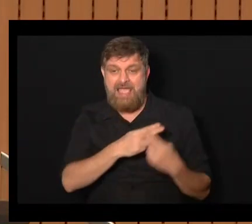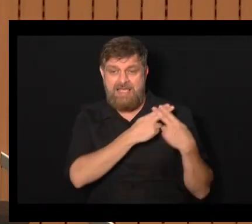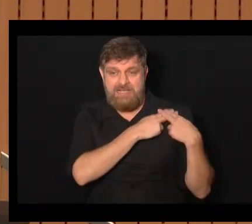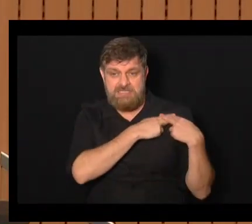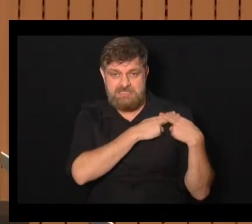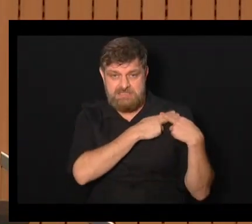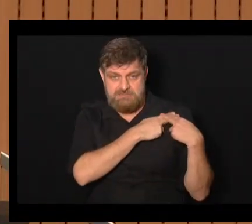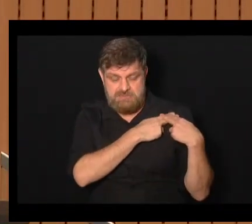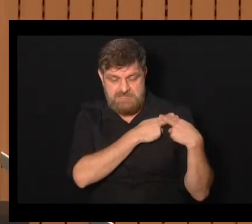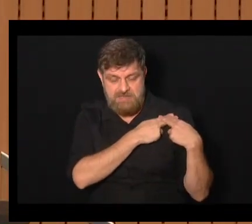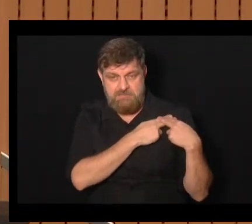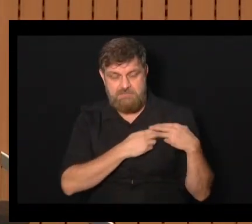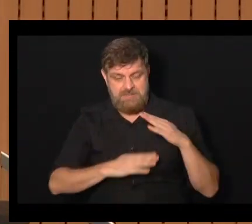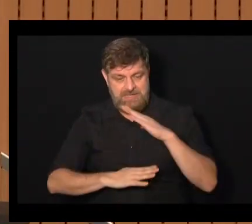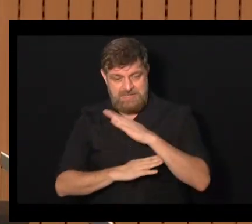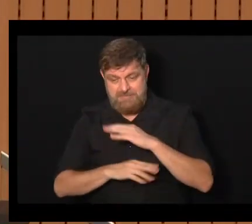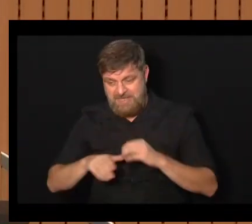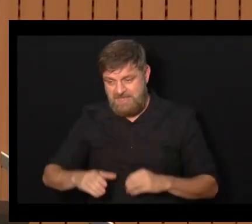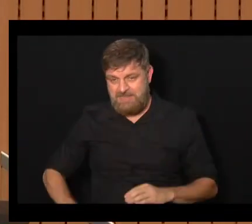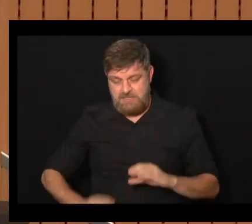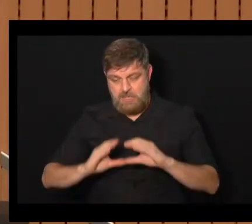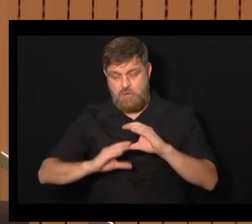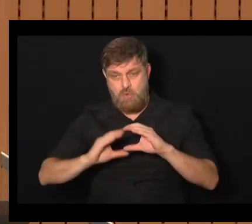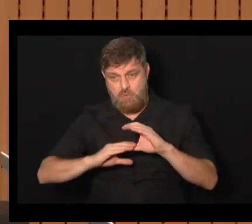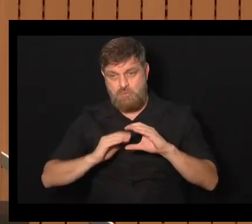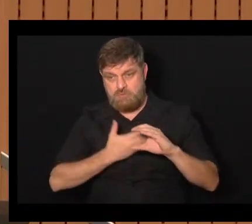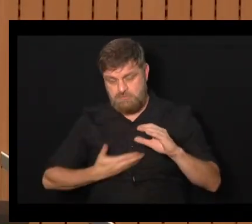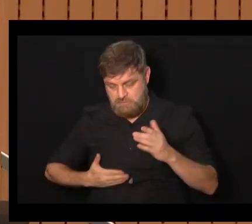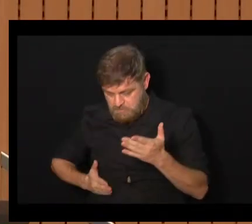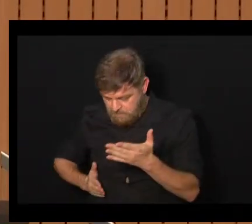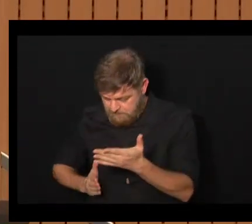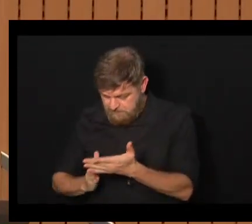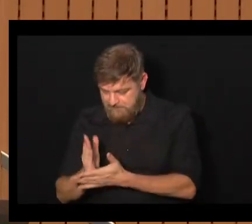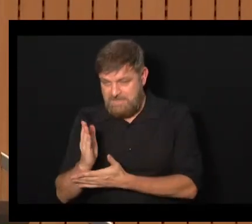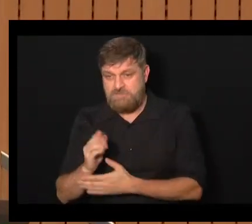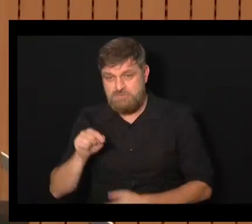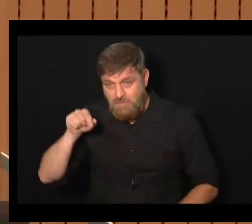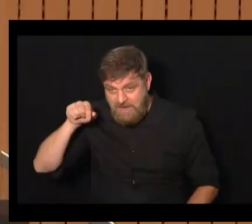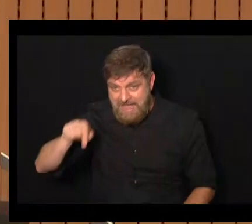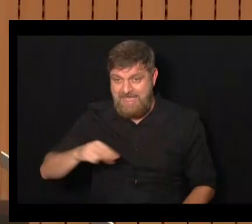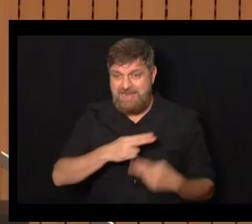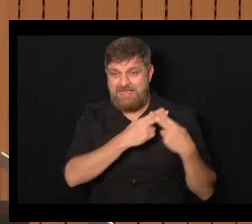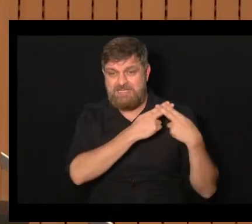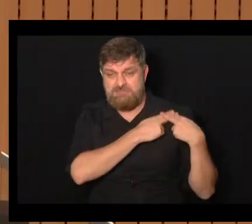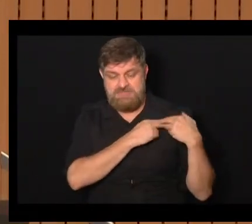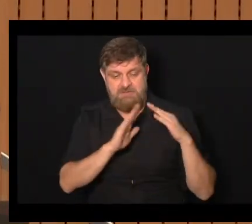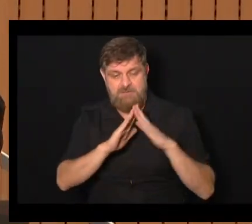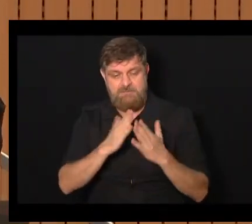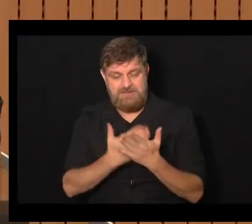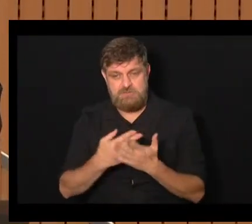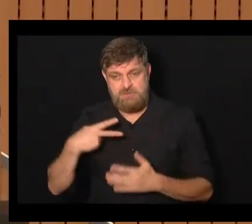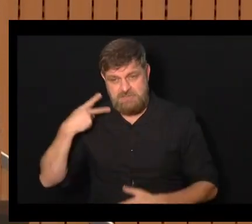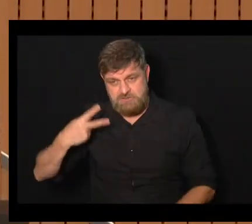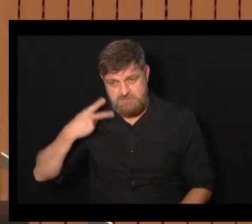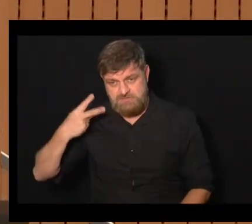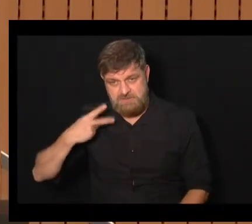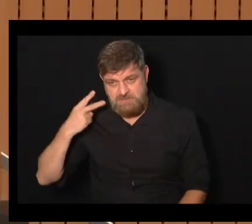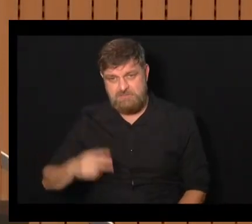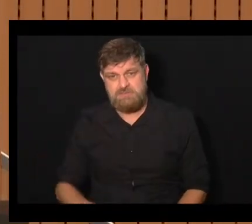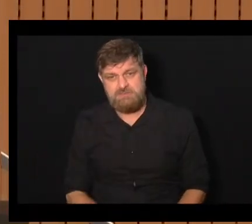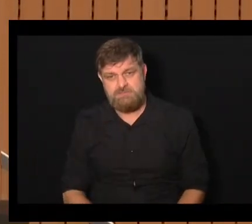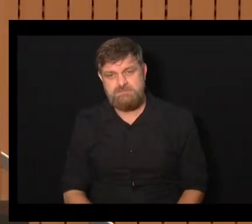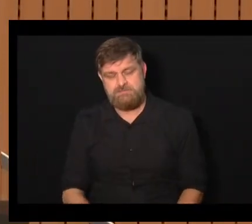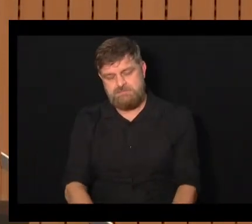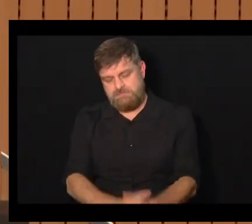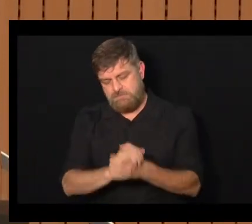primeira concursada que assumiu o cargo desde o último concurso que fora realizado pelo então presidente Campos Filho.